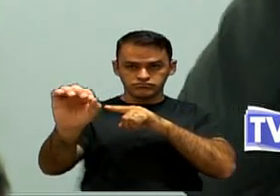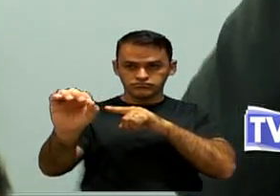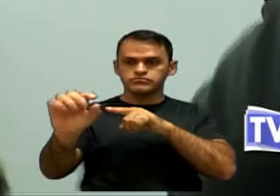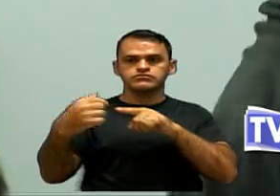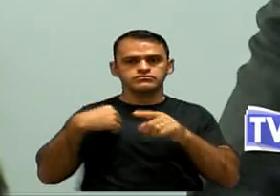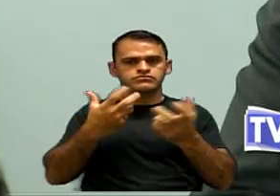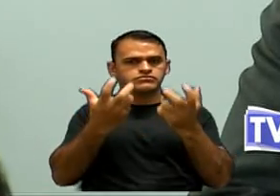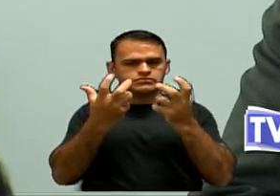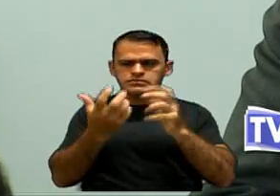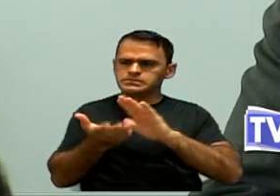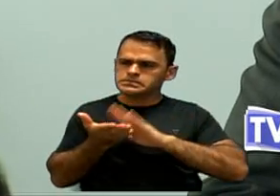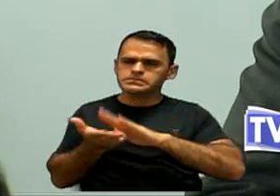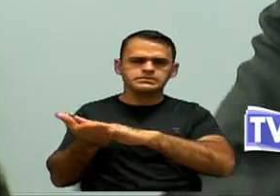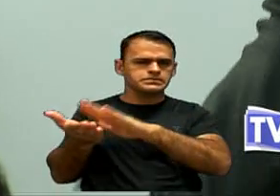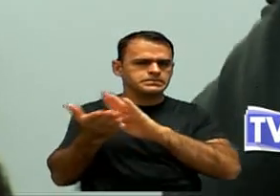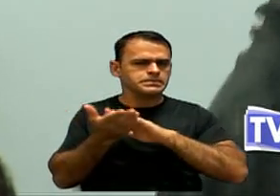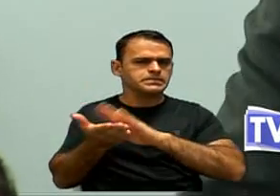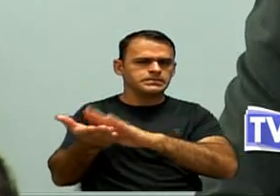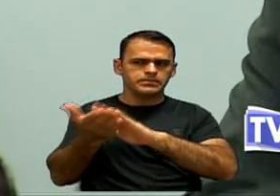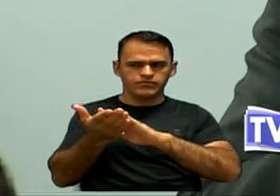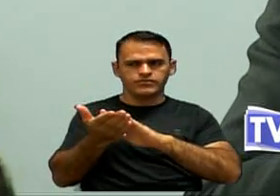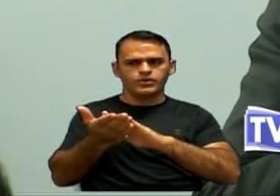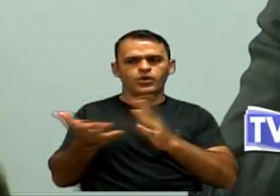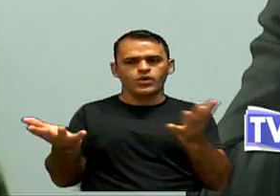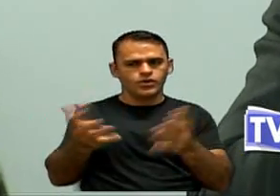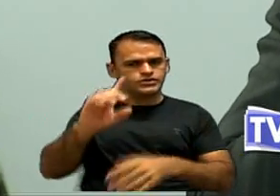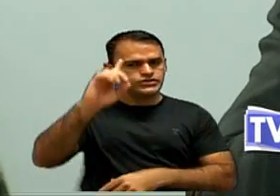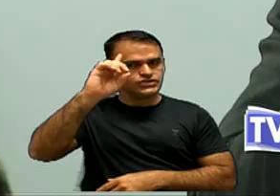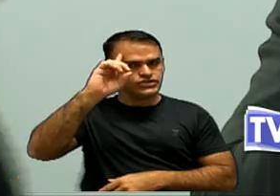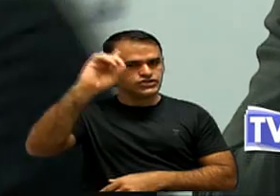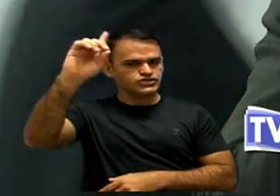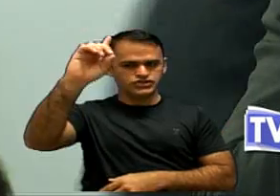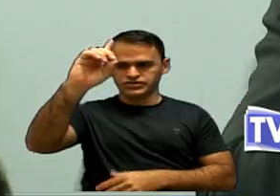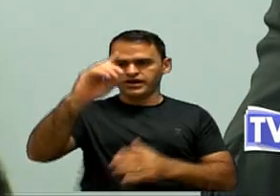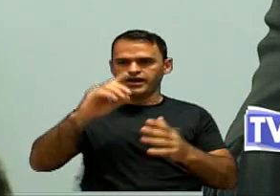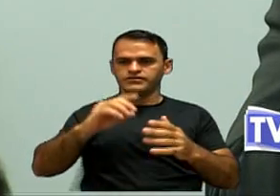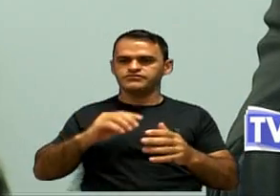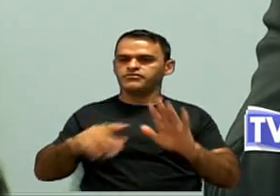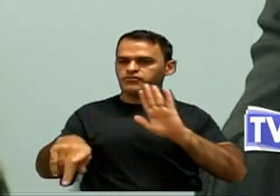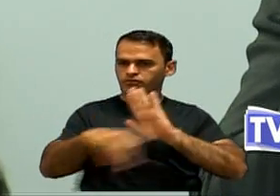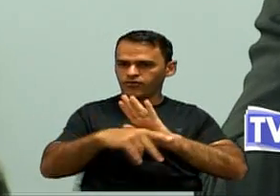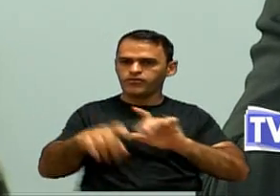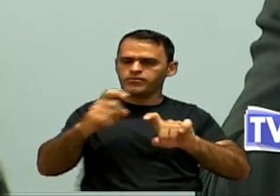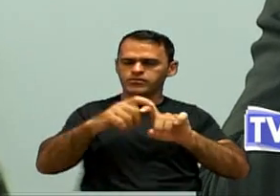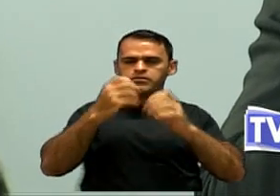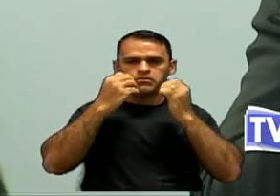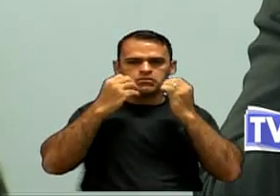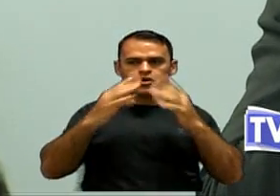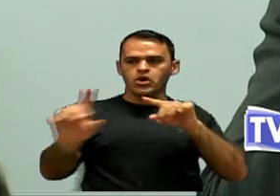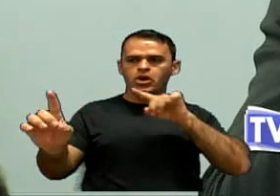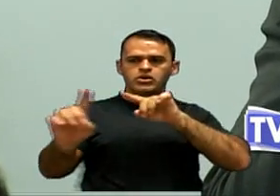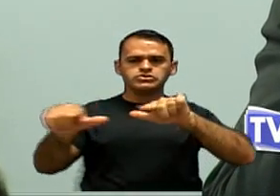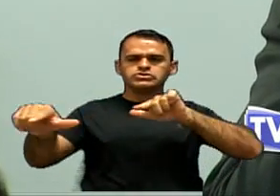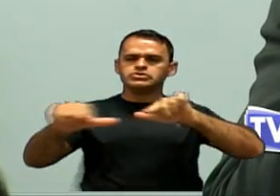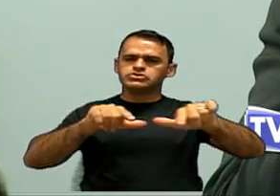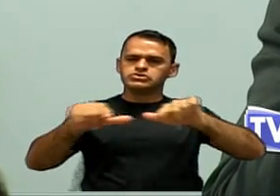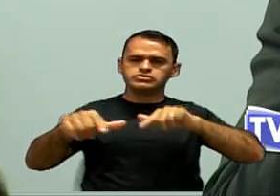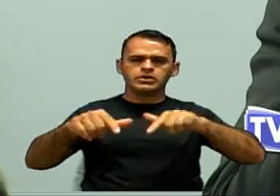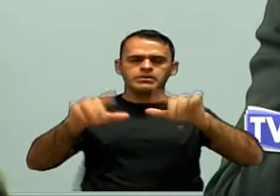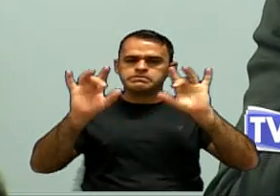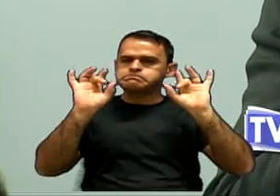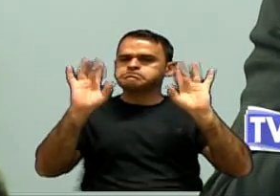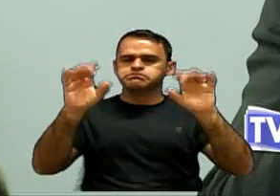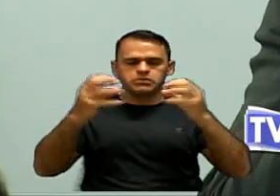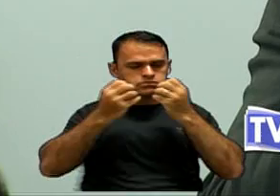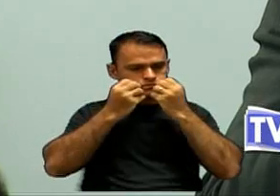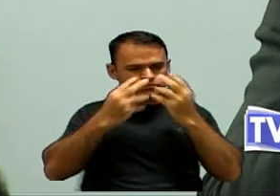dedicar e dar os parabéns do Dia do Médico para ele também. Muito obrigado, parabéns, Dr. Augusto Ferreira, por trabalhar e ser essa pessoa